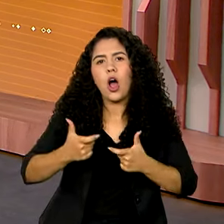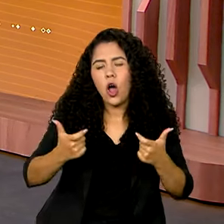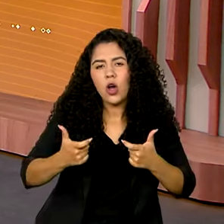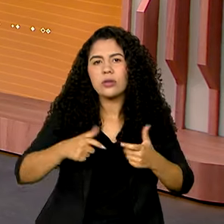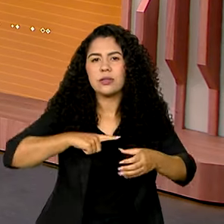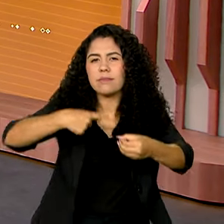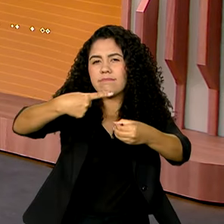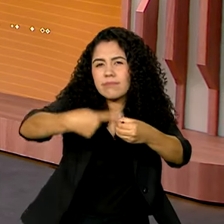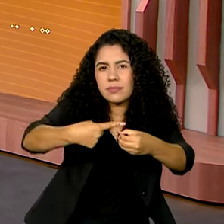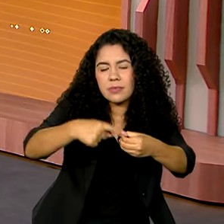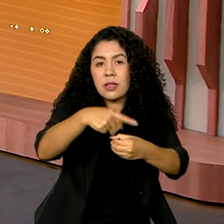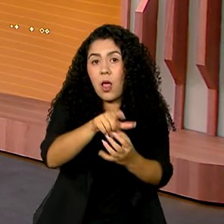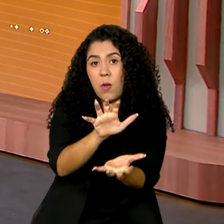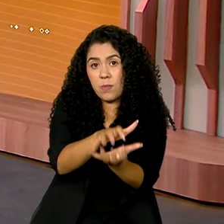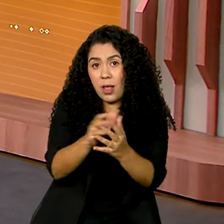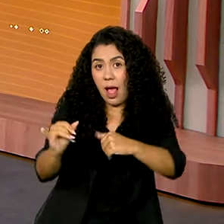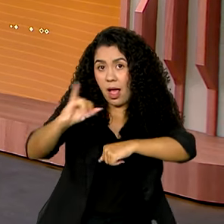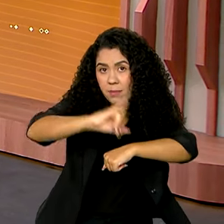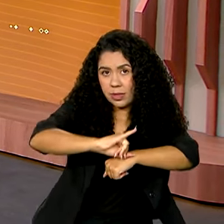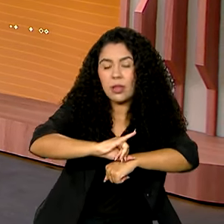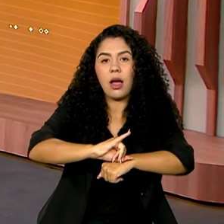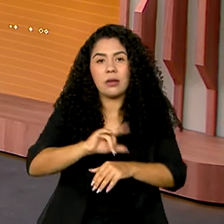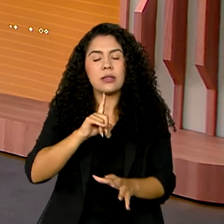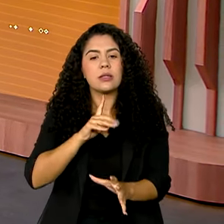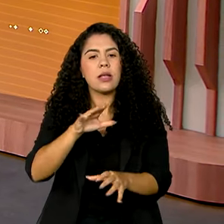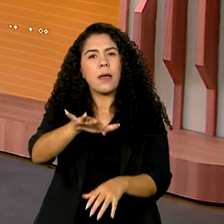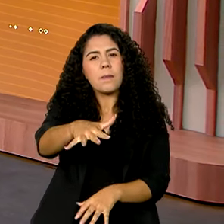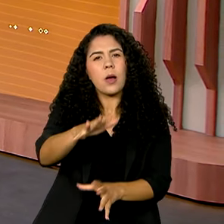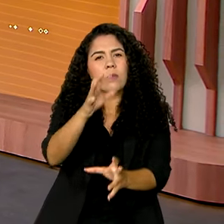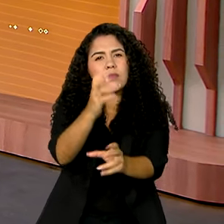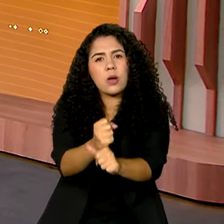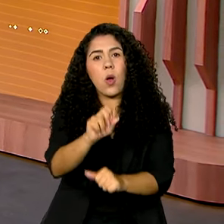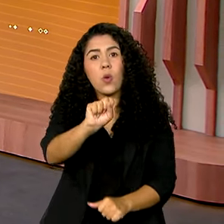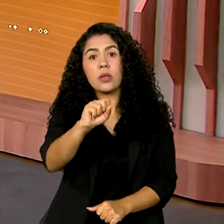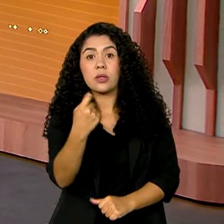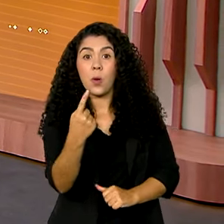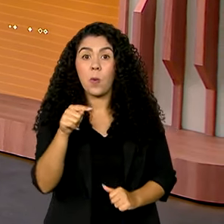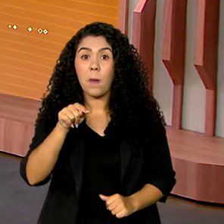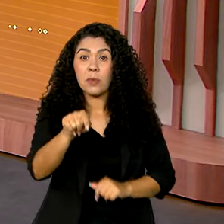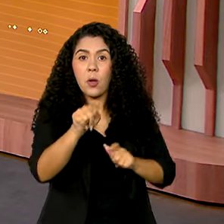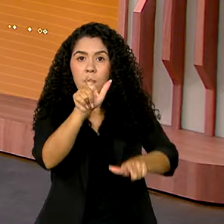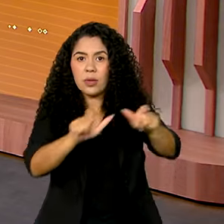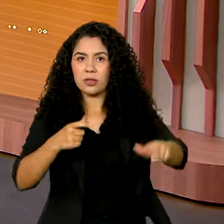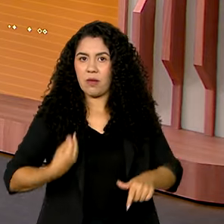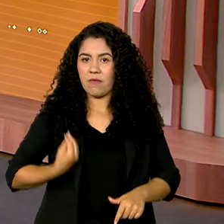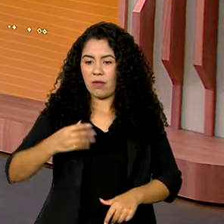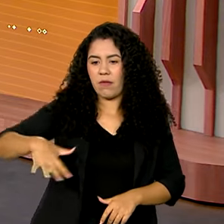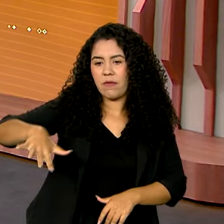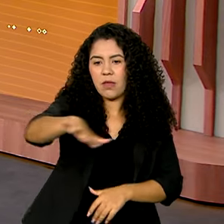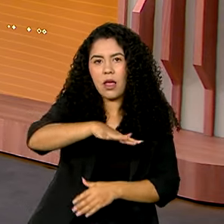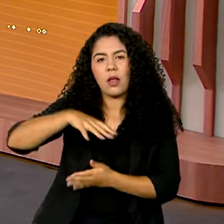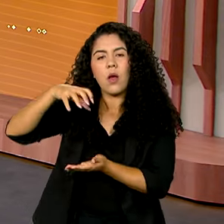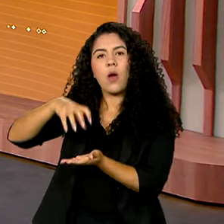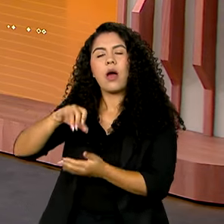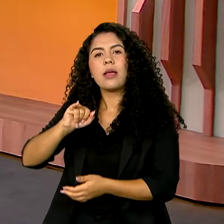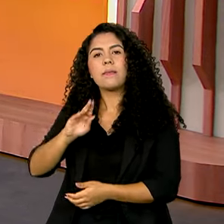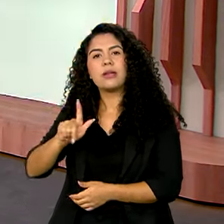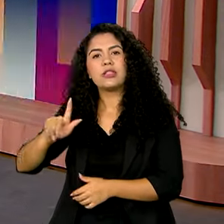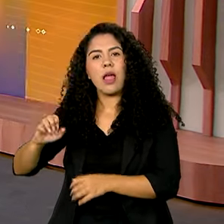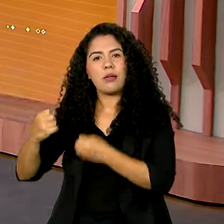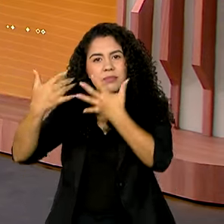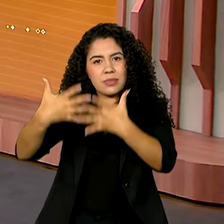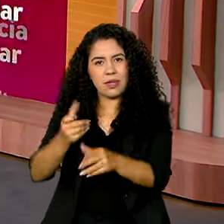de Recife, a capital de Pernambuco, e tem pouco mais de 81 mil habitantes, de acordo com o censo do IBGE